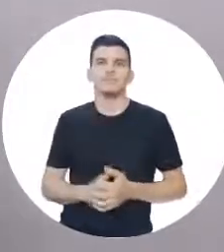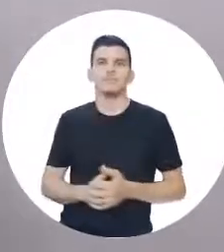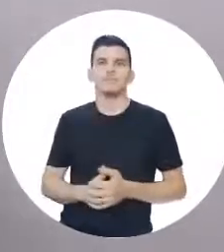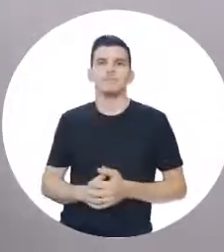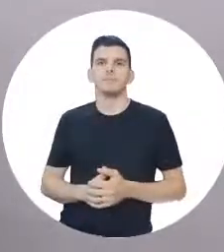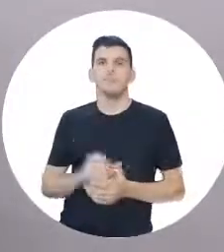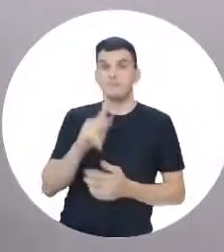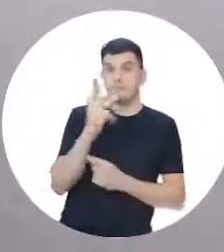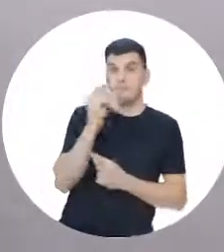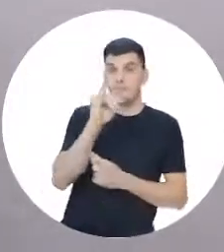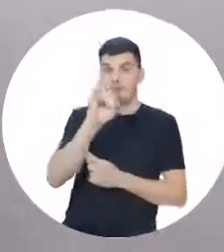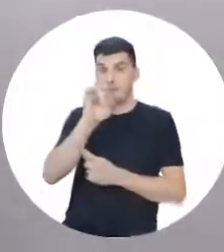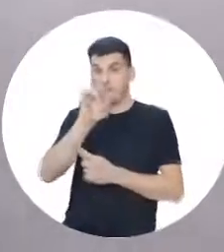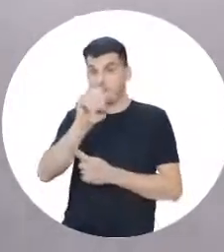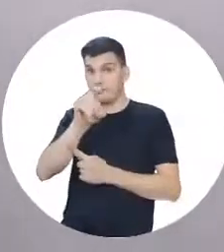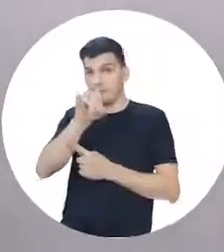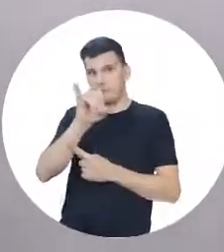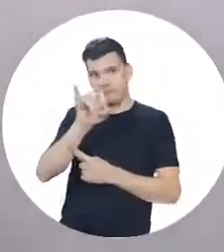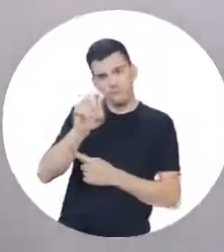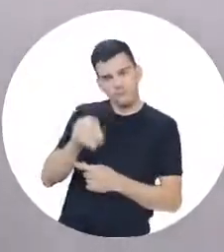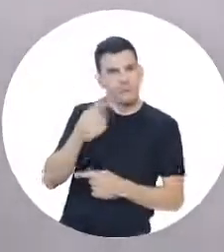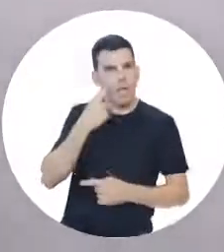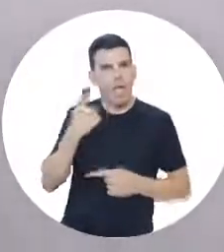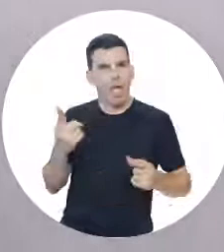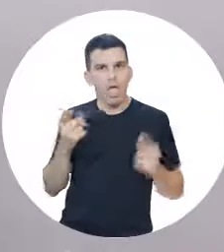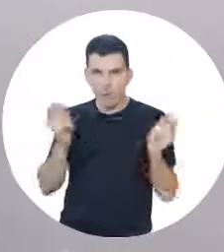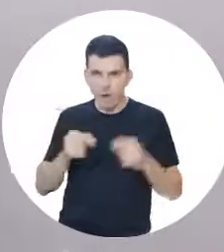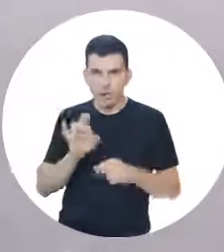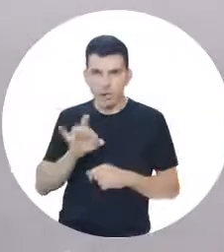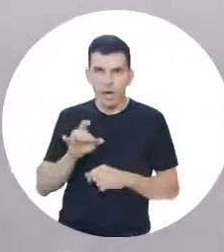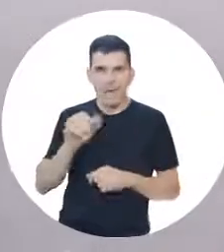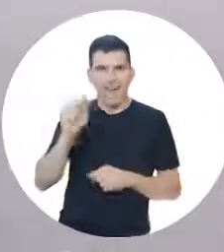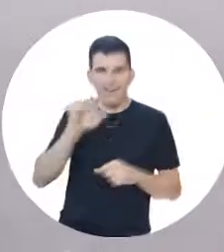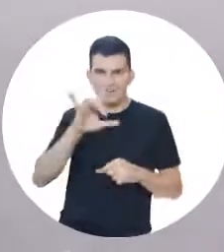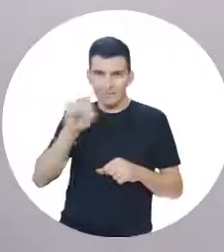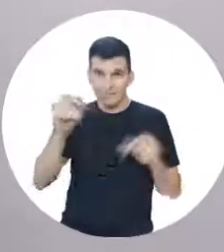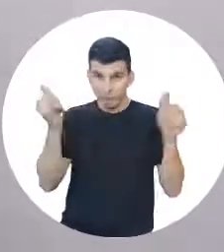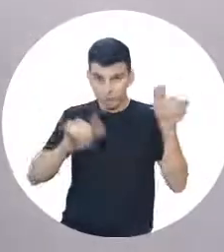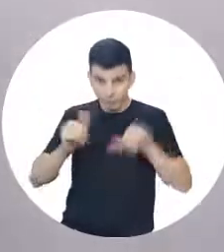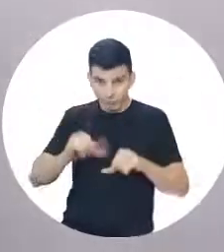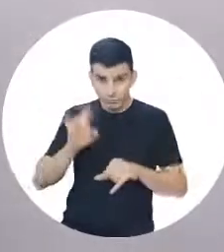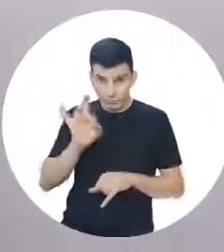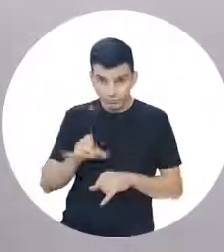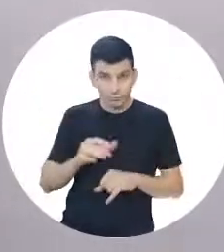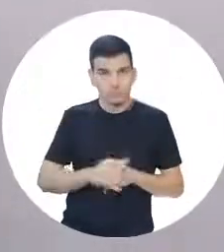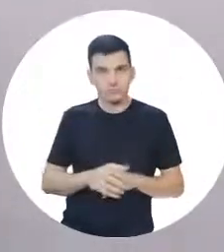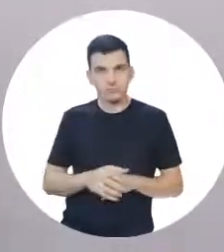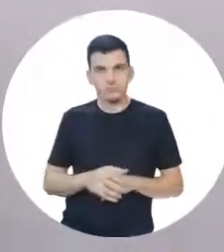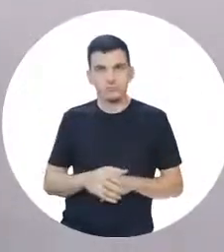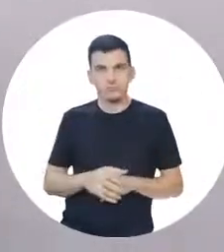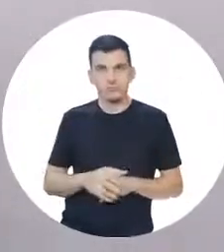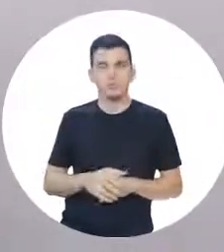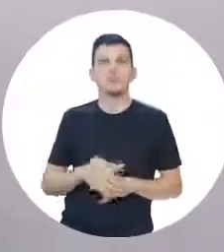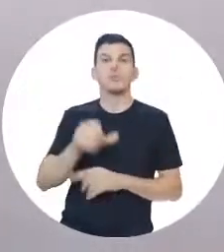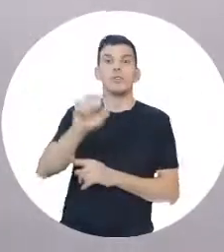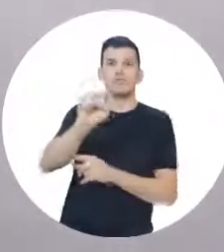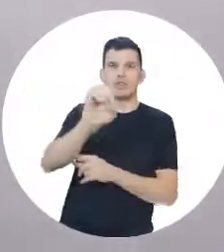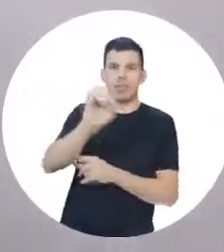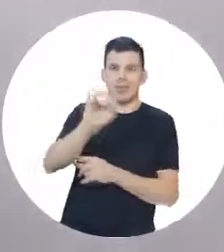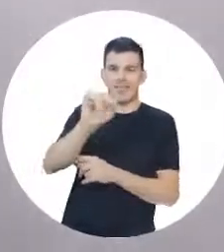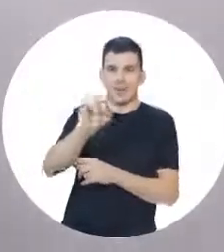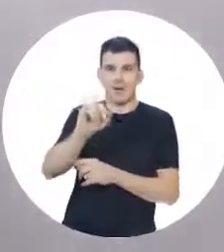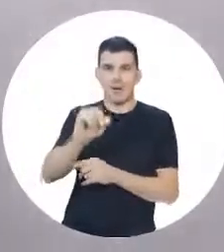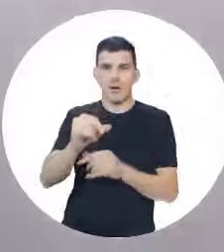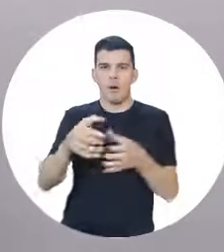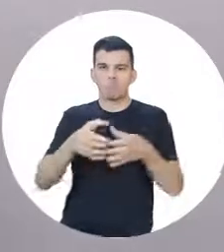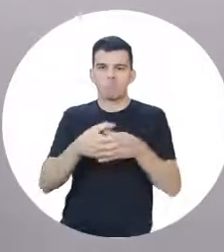forte. Por exemplo, hidróxido de sódio é altamente corrosivo. Ah, mas a corrosão é só para o ácido? Não. Dióxido de sódio corrosivo. Você quer saber o que é? Soda